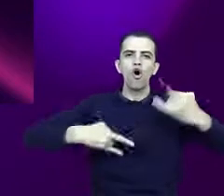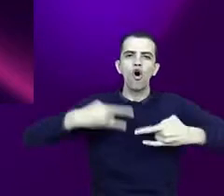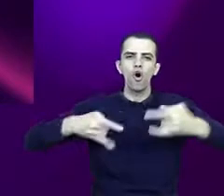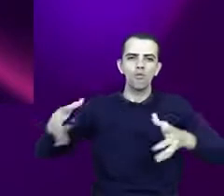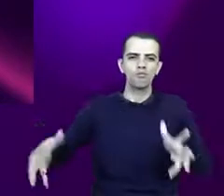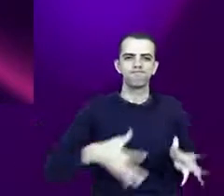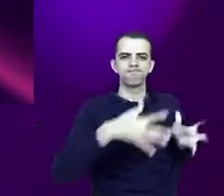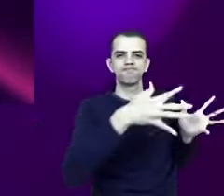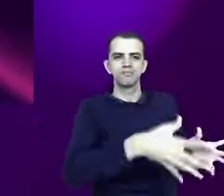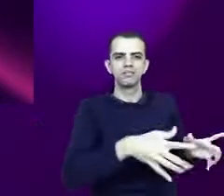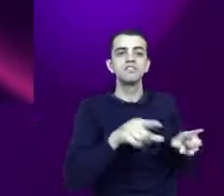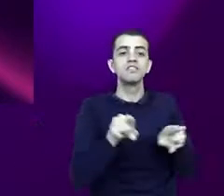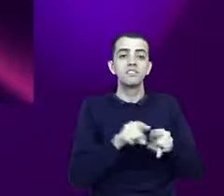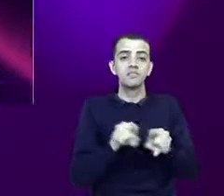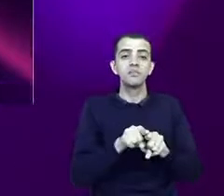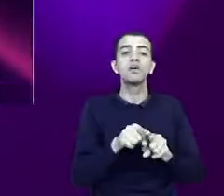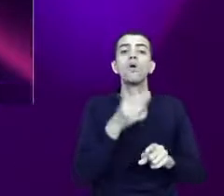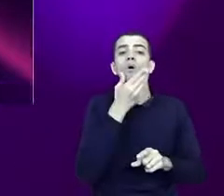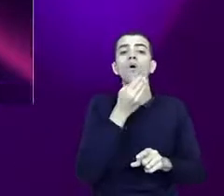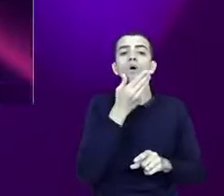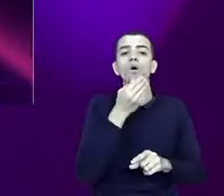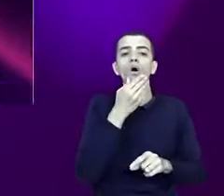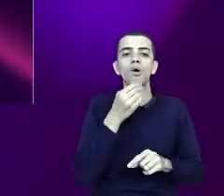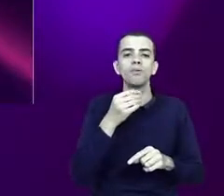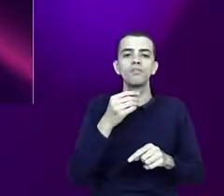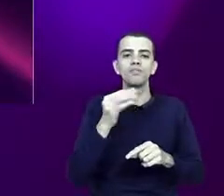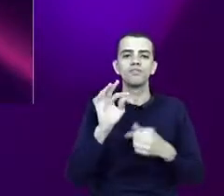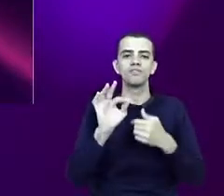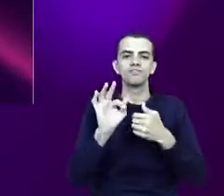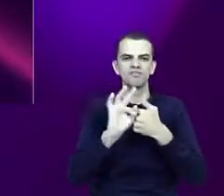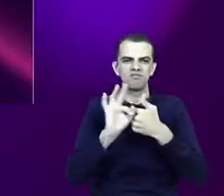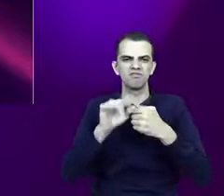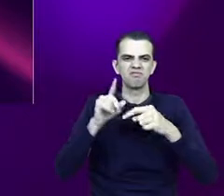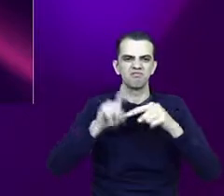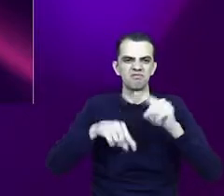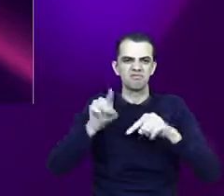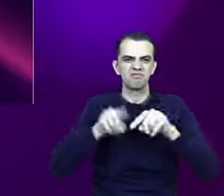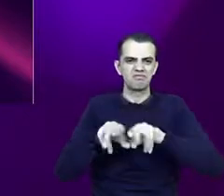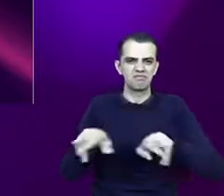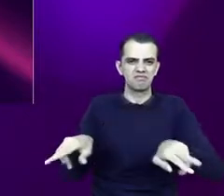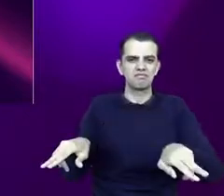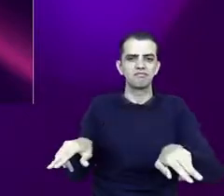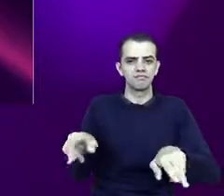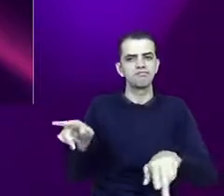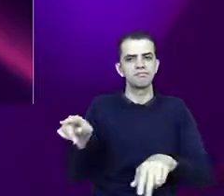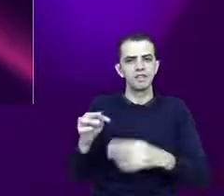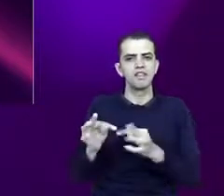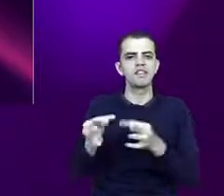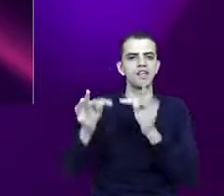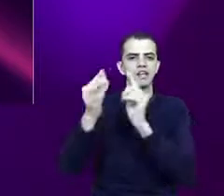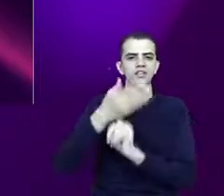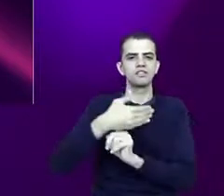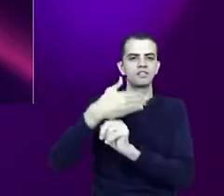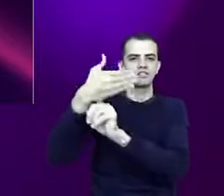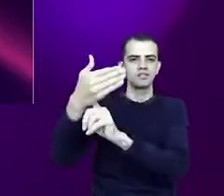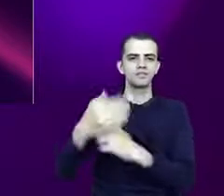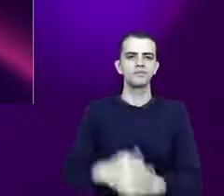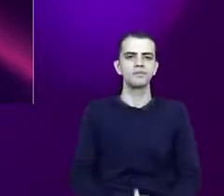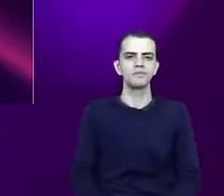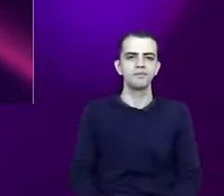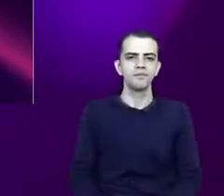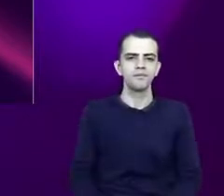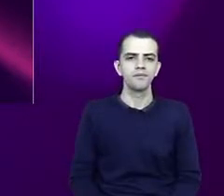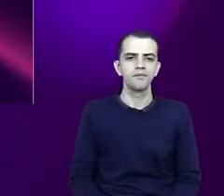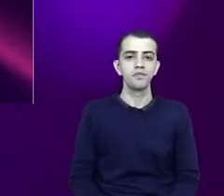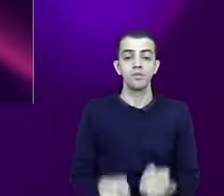instrumentador também está pronto com essa nova tecnologia. Uma dica fundamental, talvez uma das principais,